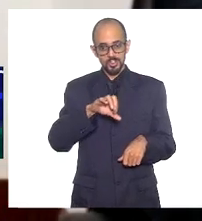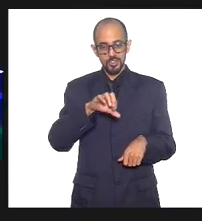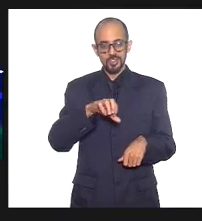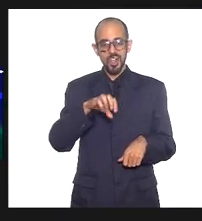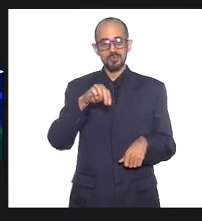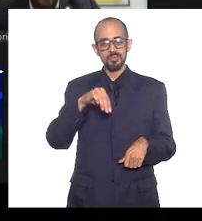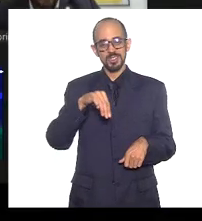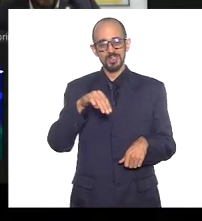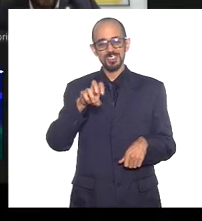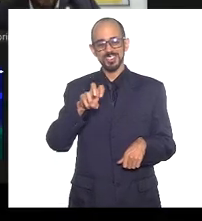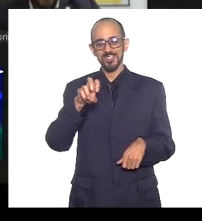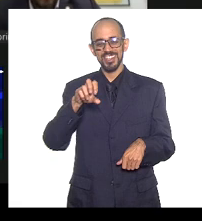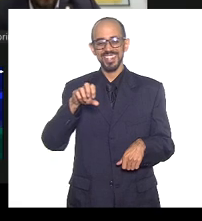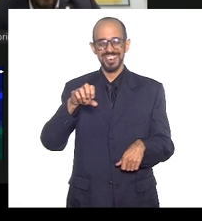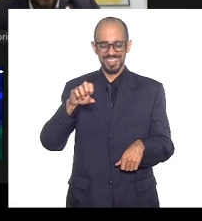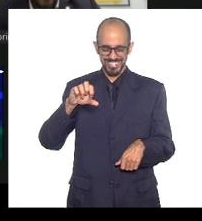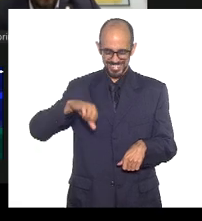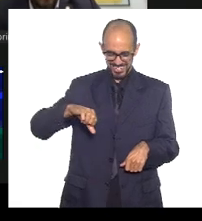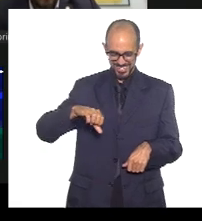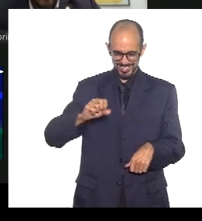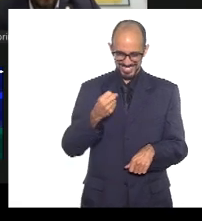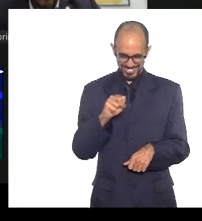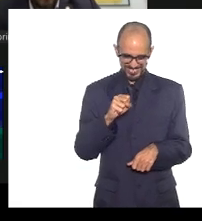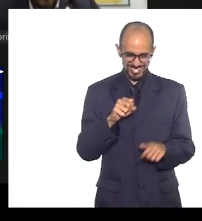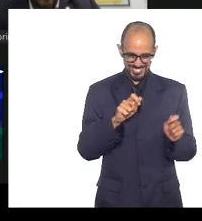segundos para você esperar obrigado